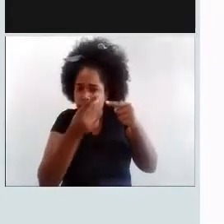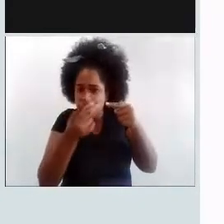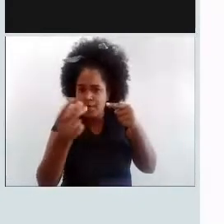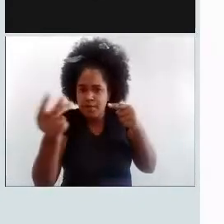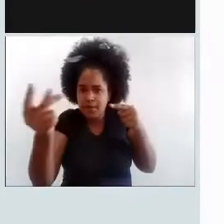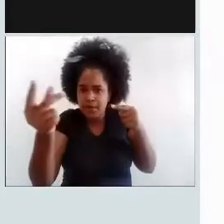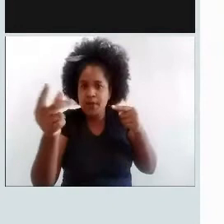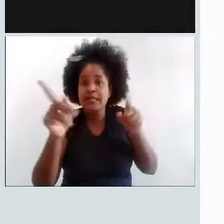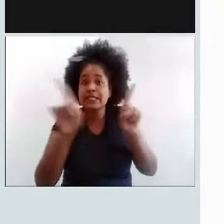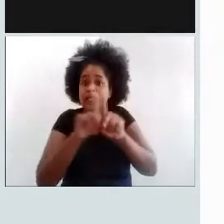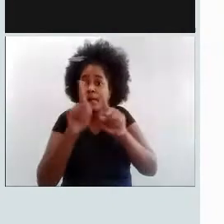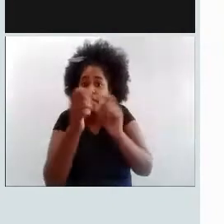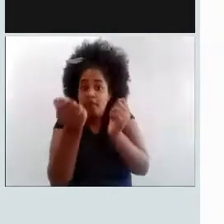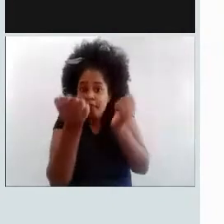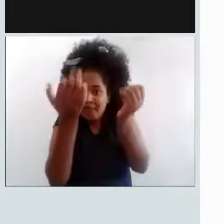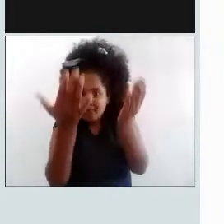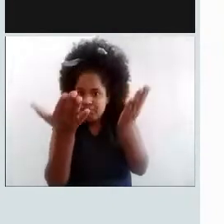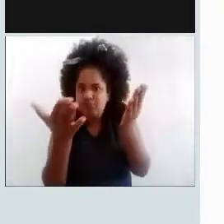E quando